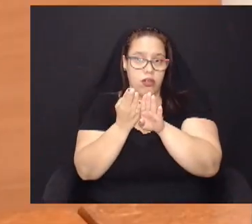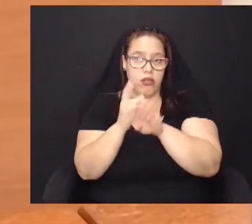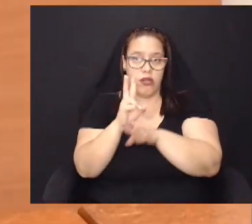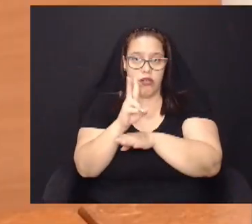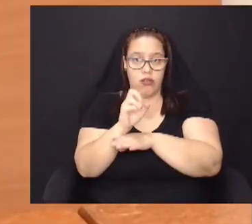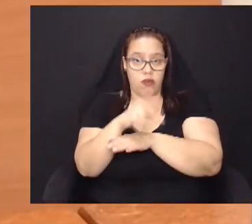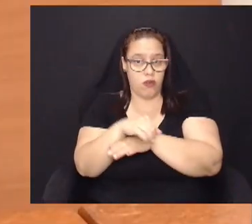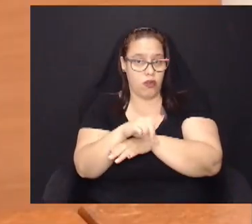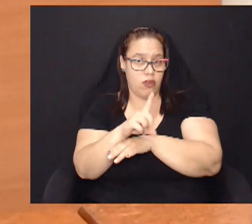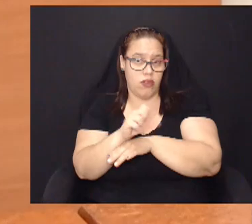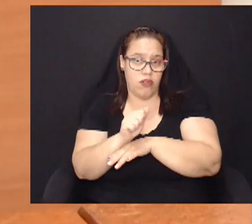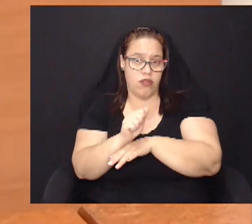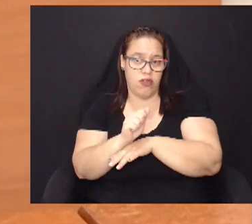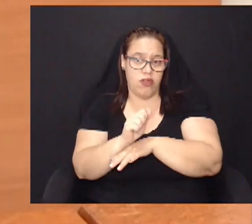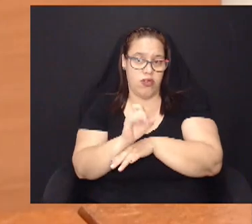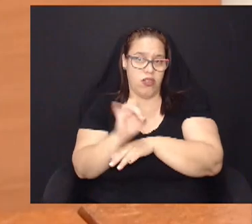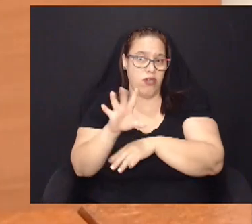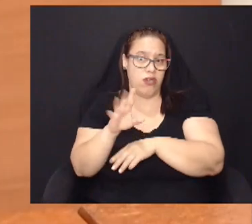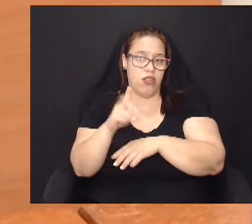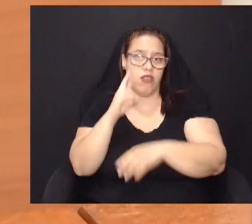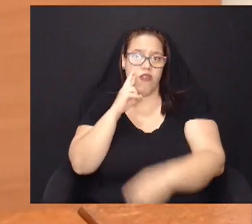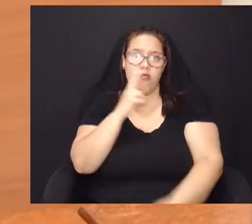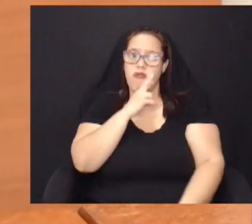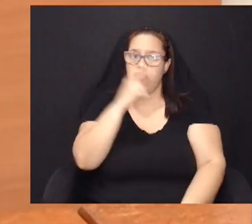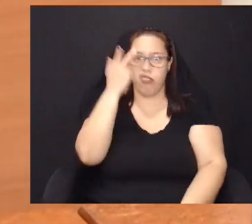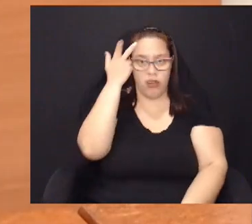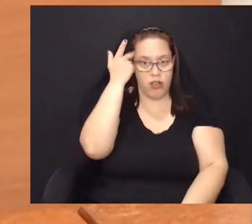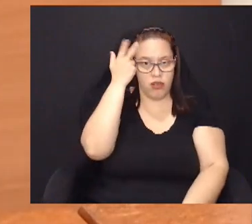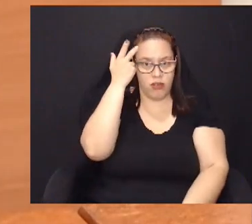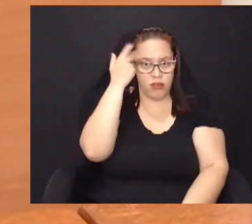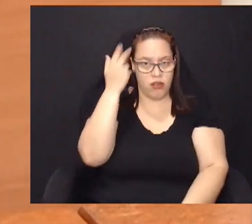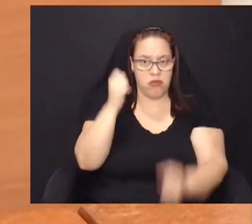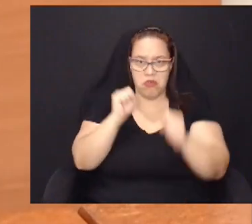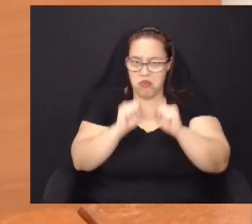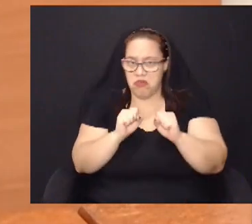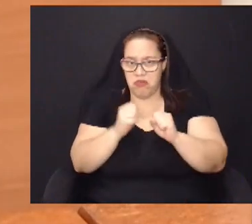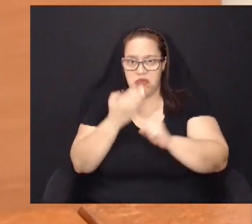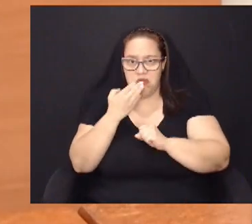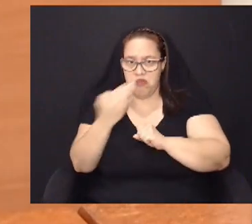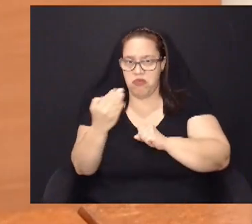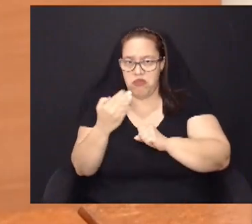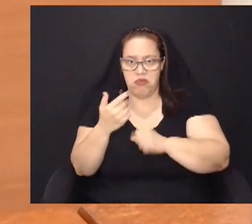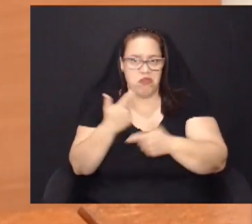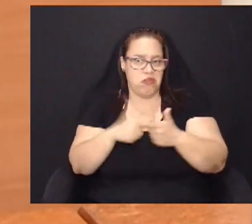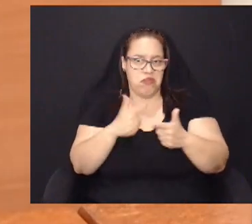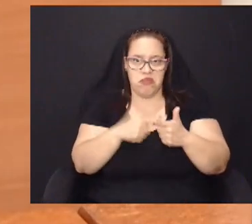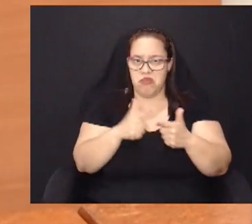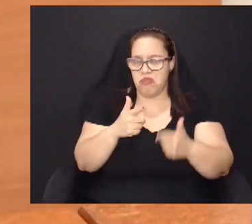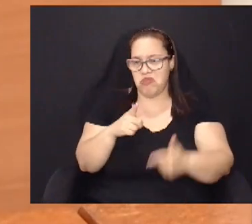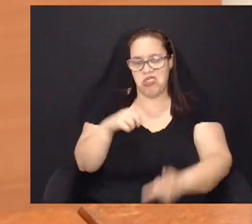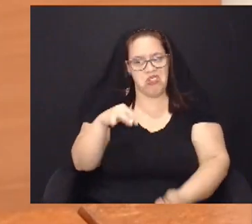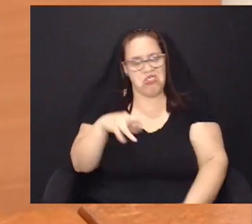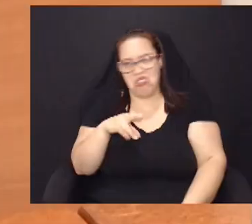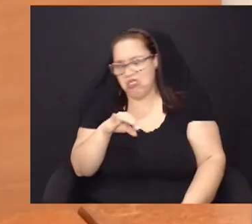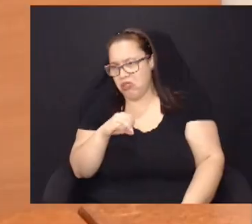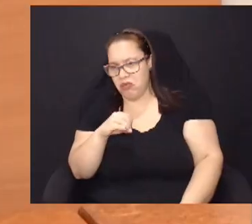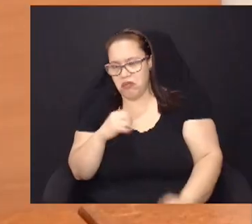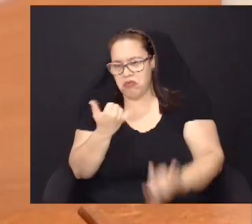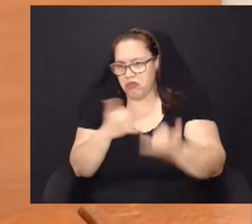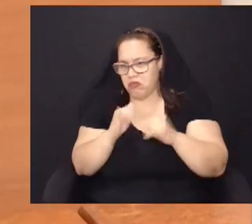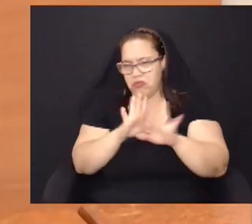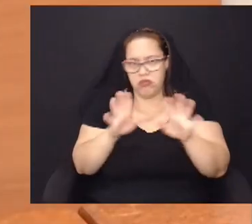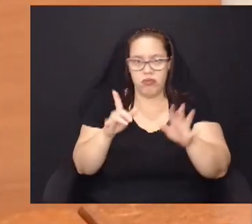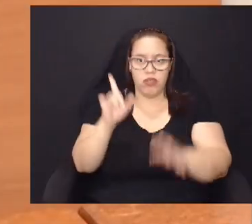tá? Agora, se você é um restaurante normal, você pode solicitar, não tem um entretenimento, o seu extensão de horário nem